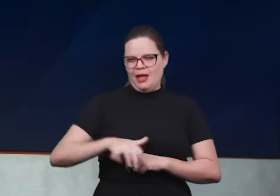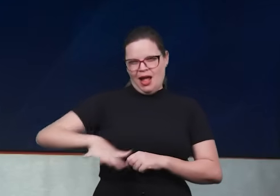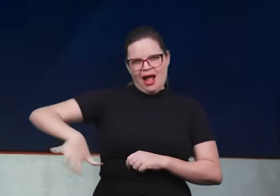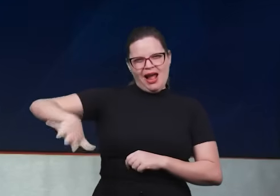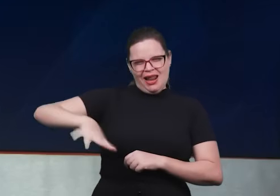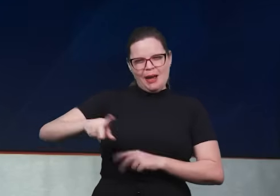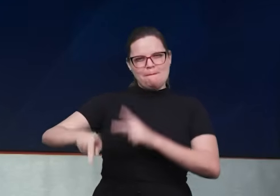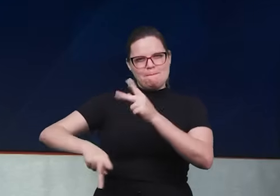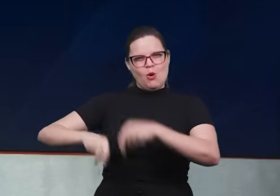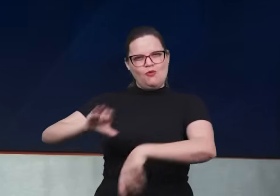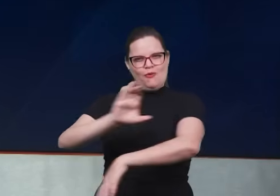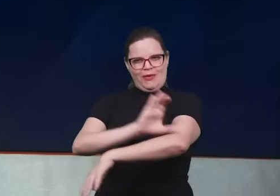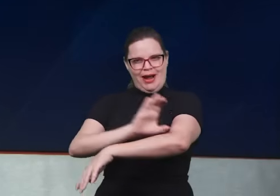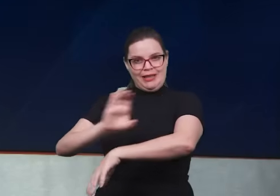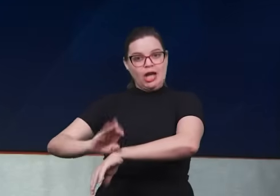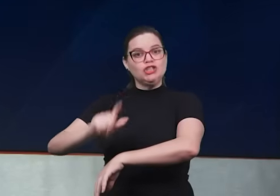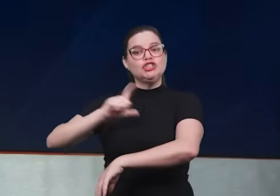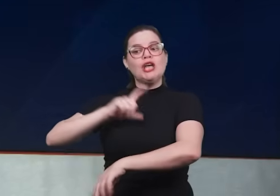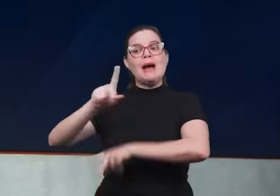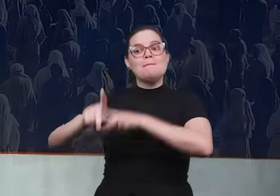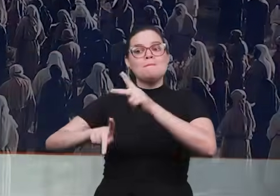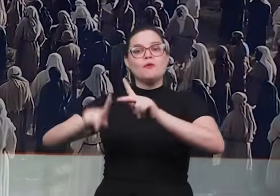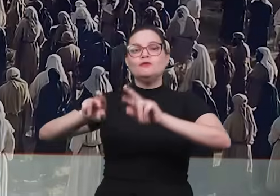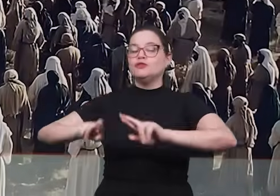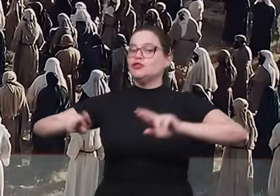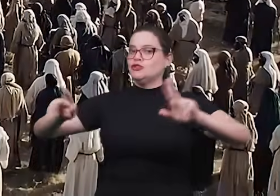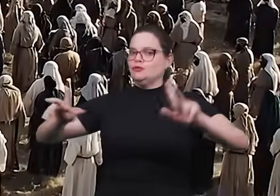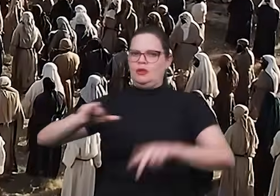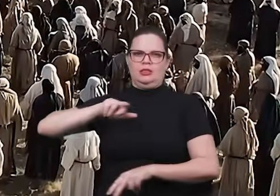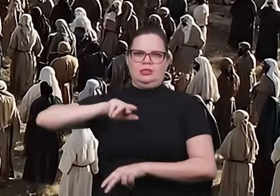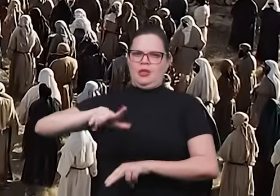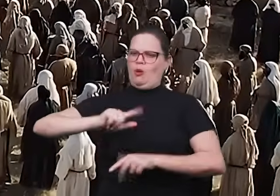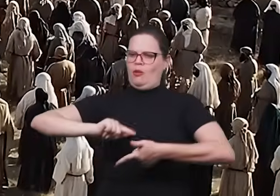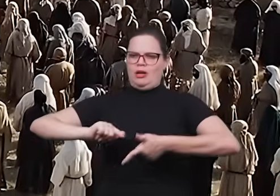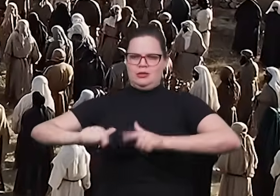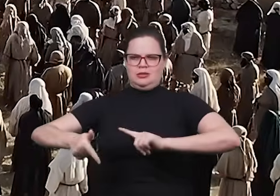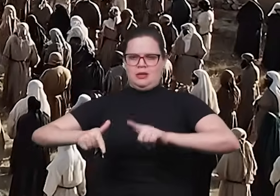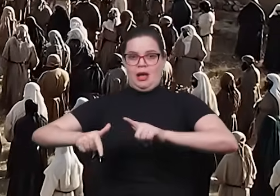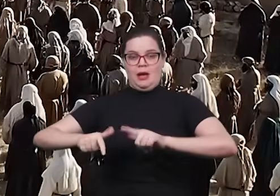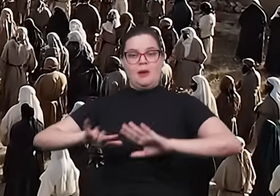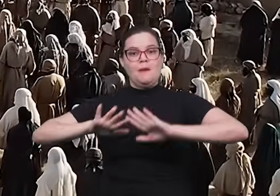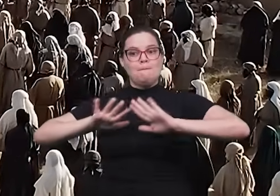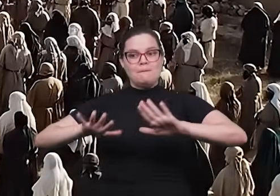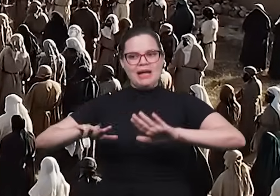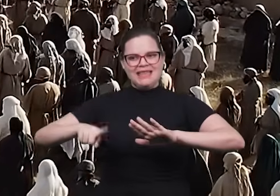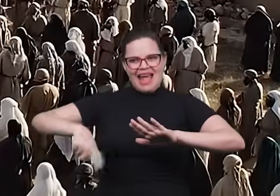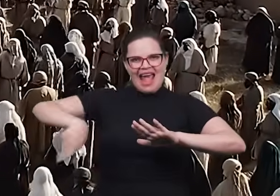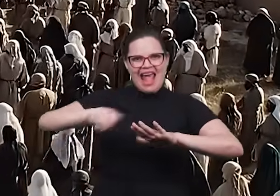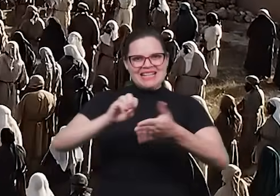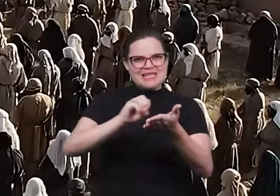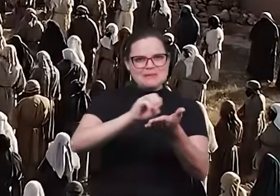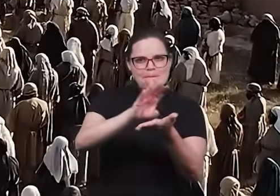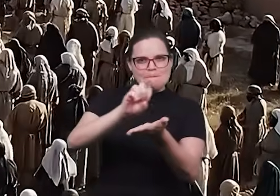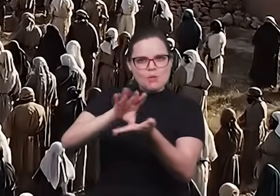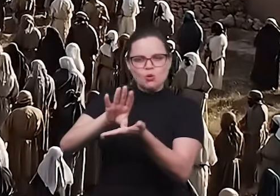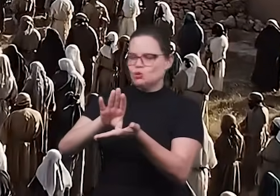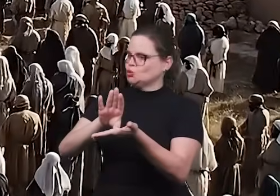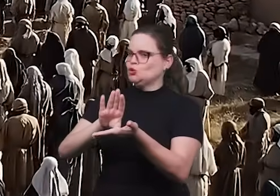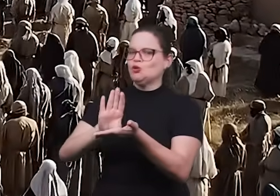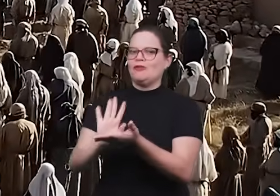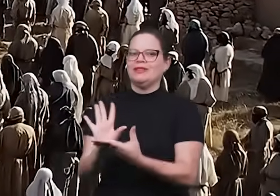israelitas, passaram a influenciar os filhos de Israel, que começaram a adorar os deuses dos